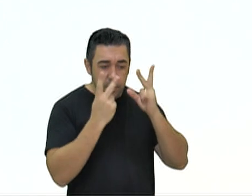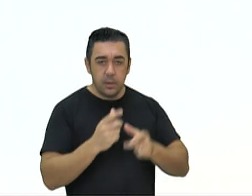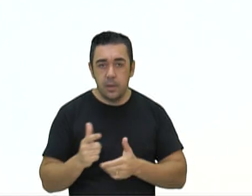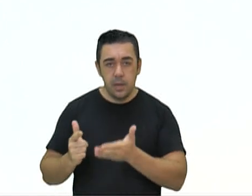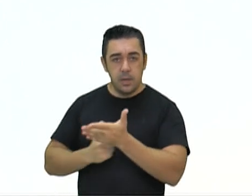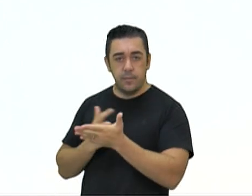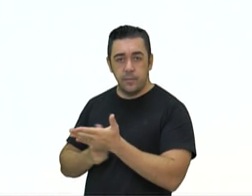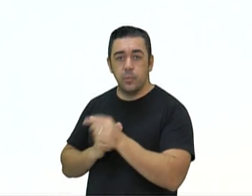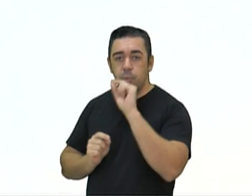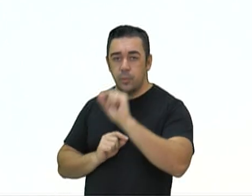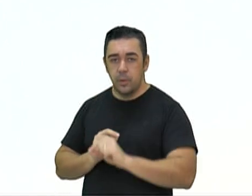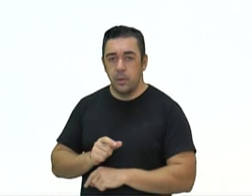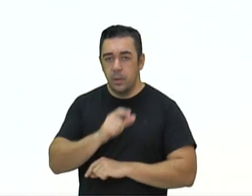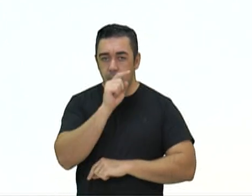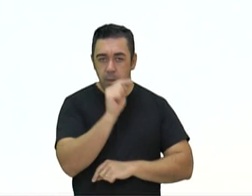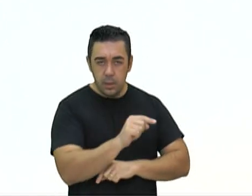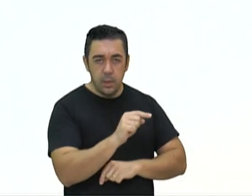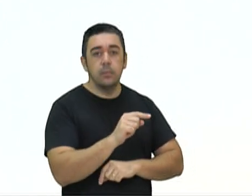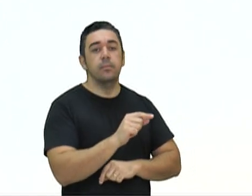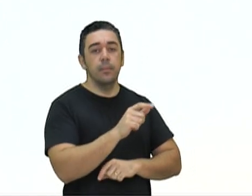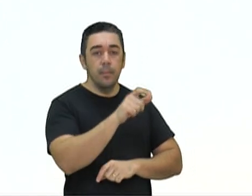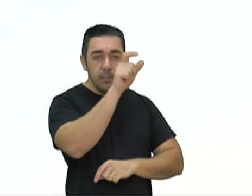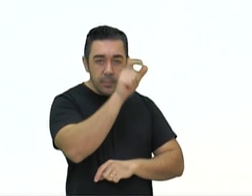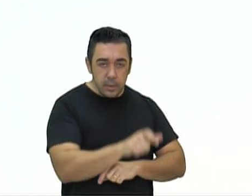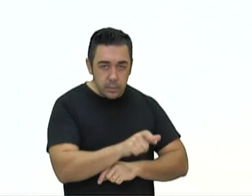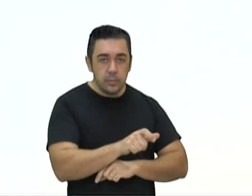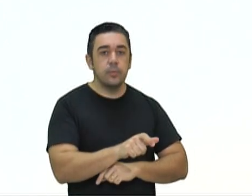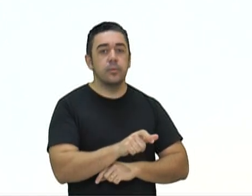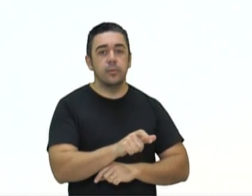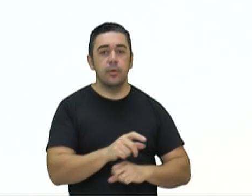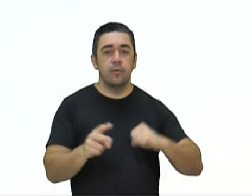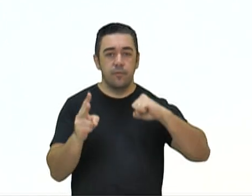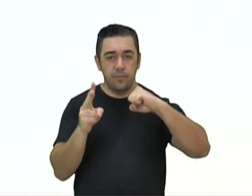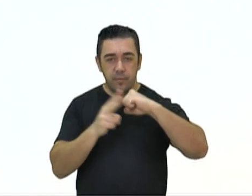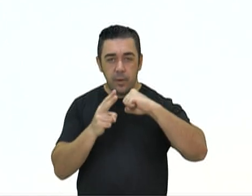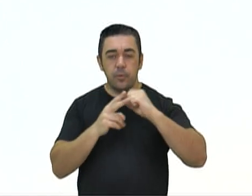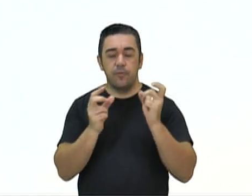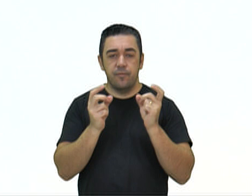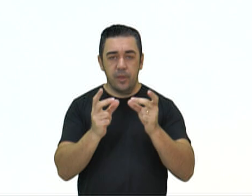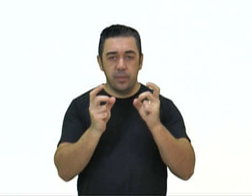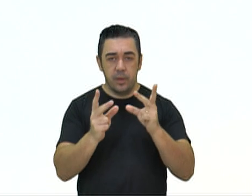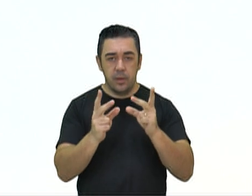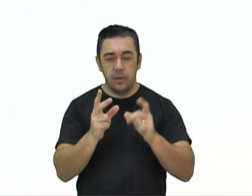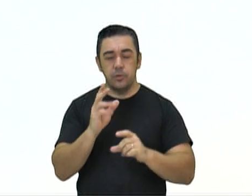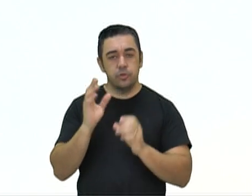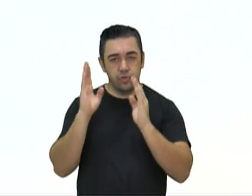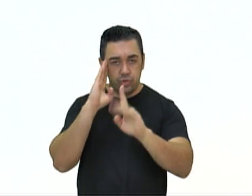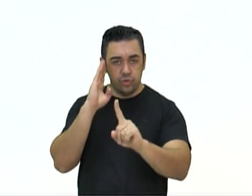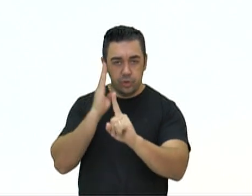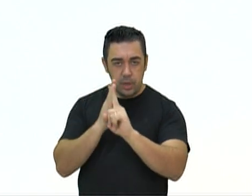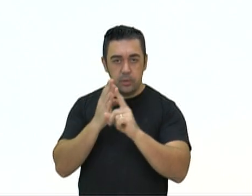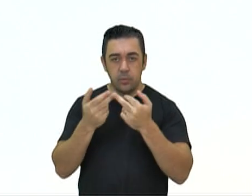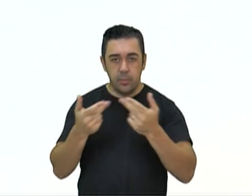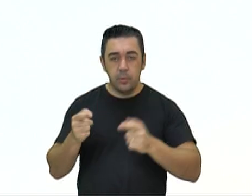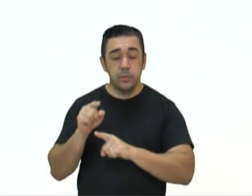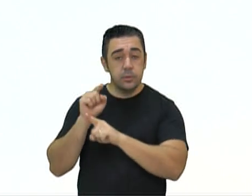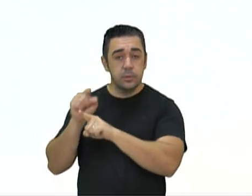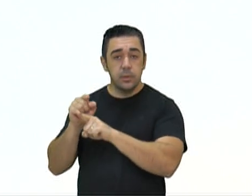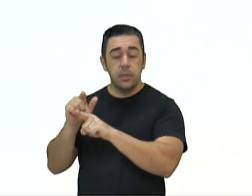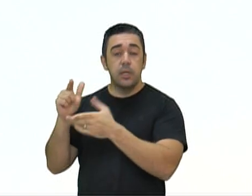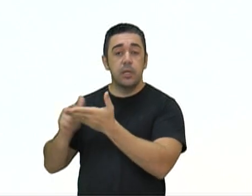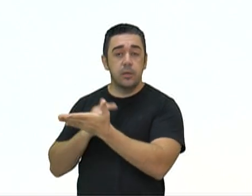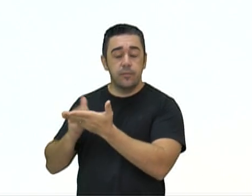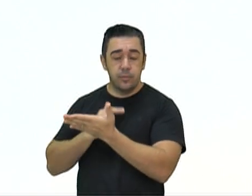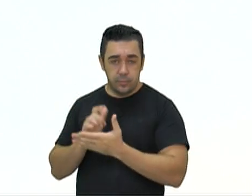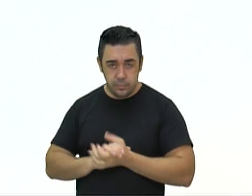gente tem que o sujeito é Carlos, o verbo vender é um verbo transitivo direto, porque quem vende, vende alguma coisa. Nesse caso, é